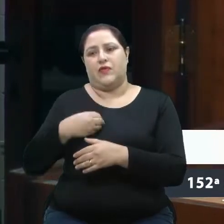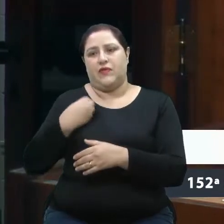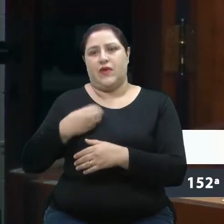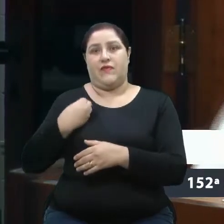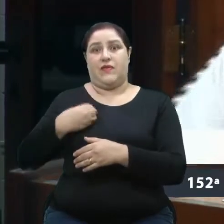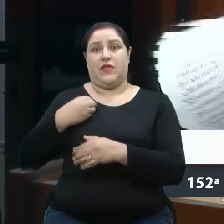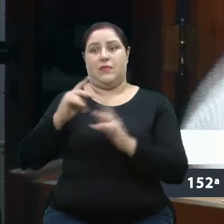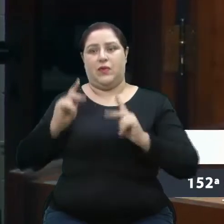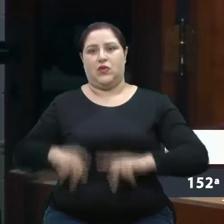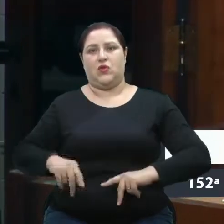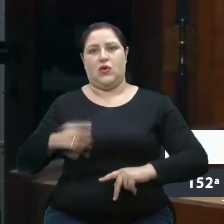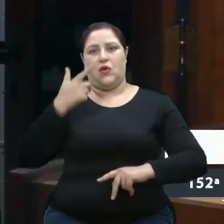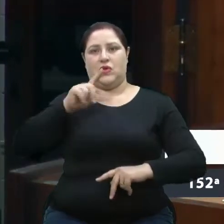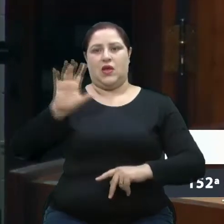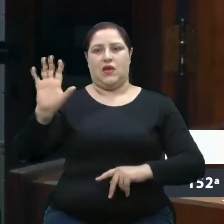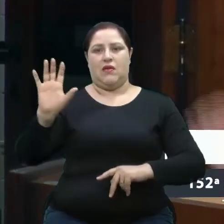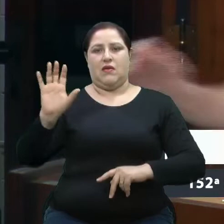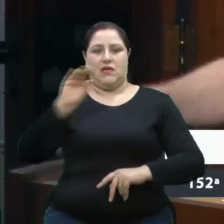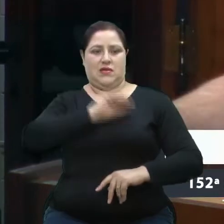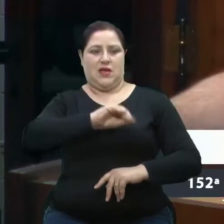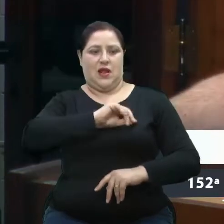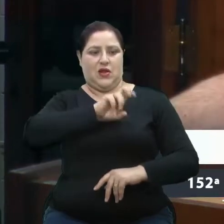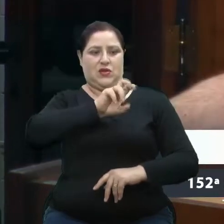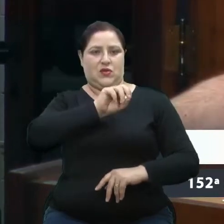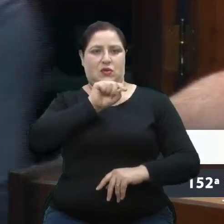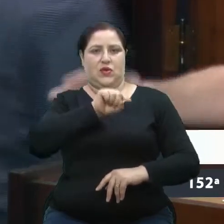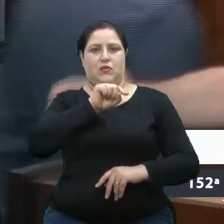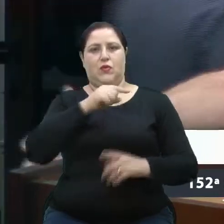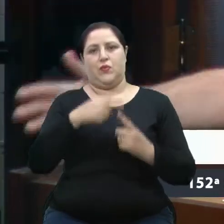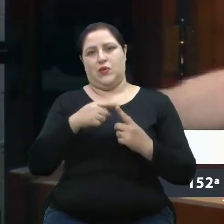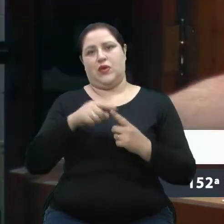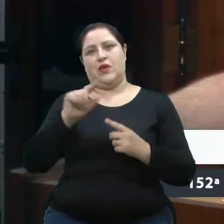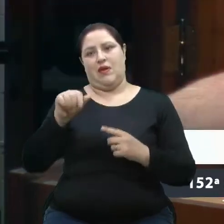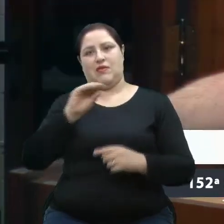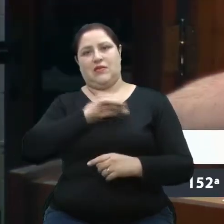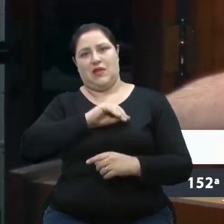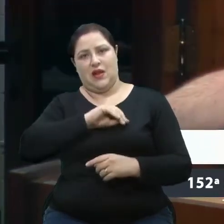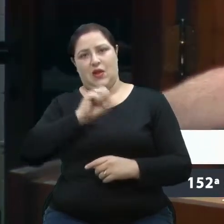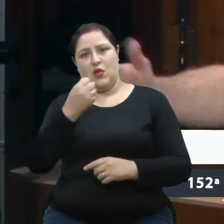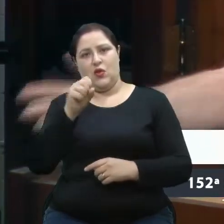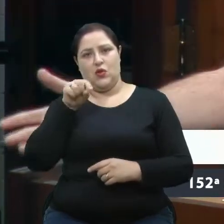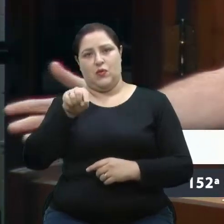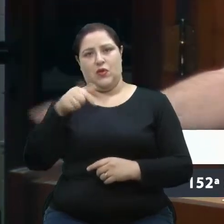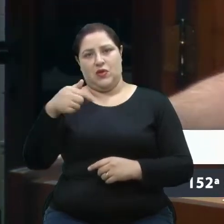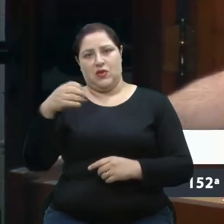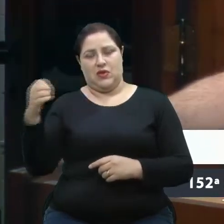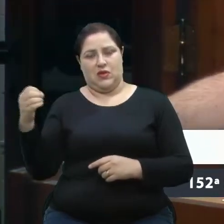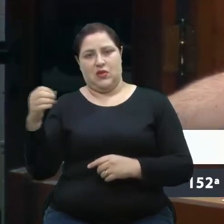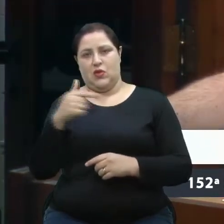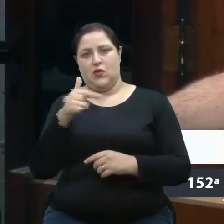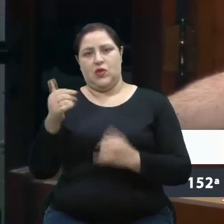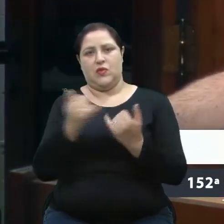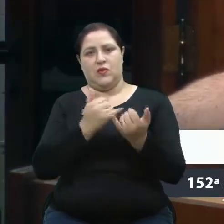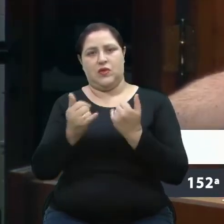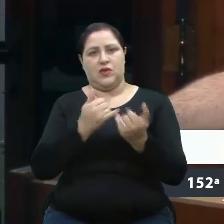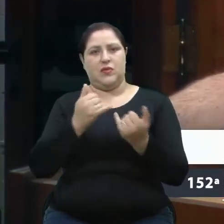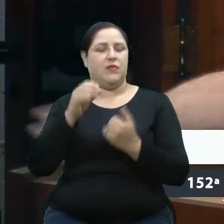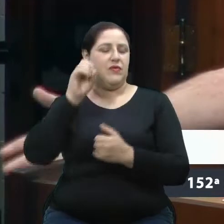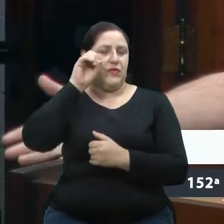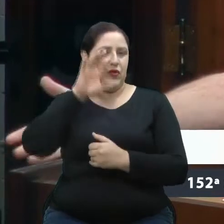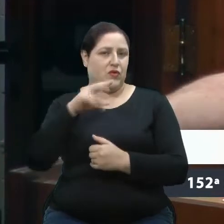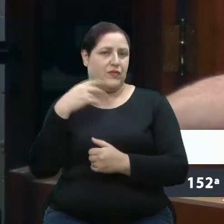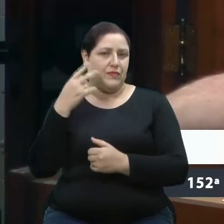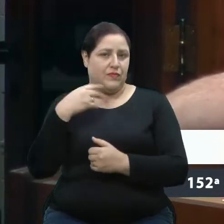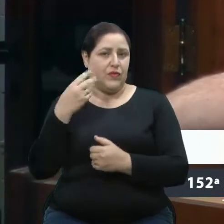que ganha 50 mil por mês. Afinal, nosso salário é de 8.700. Não temos, por exemplo, vereador Fiuza,